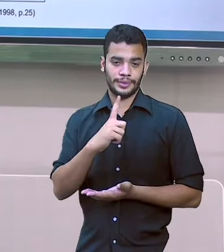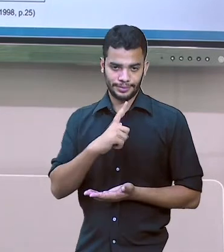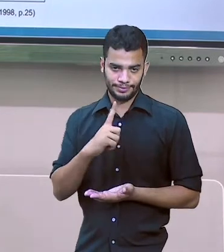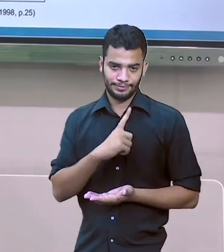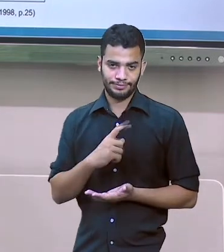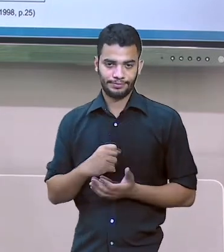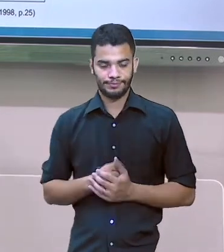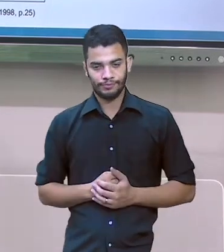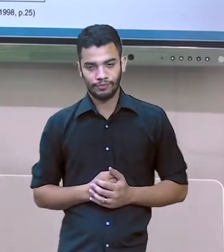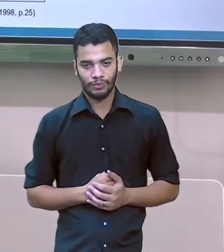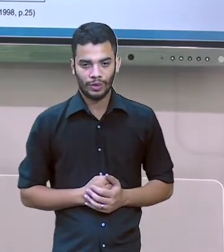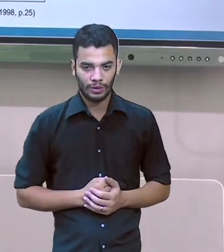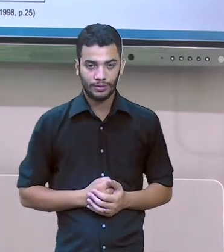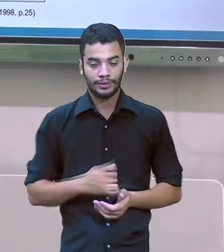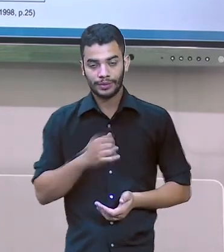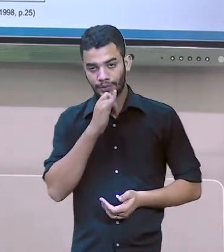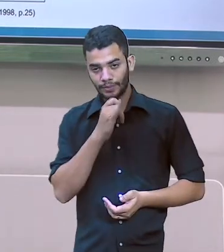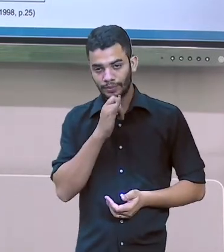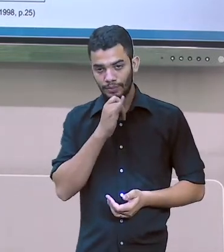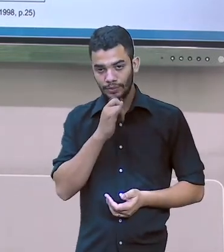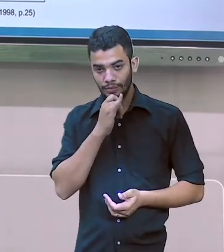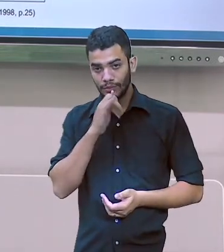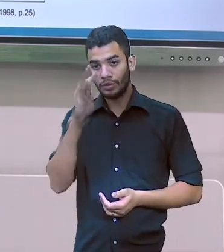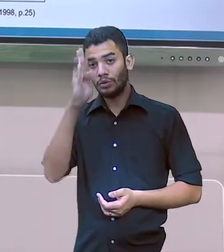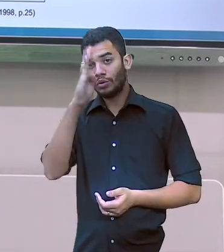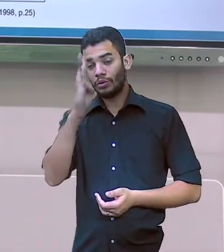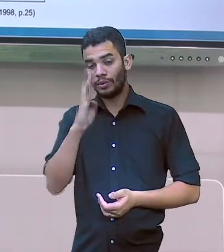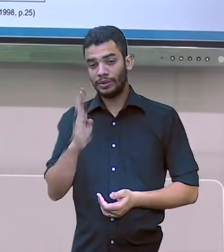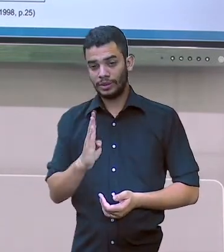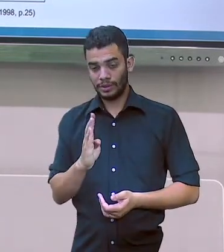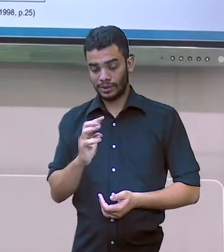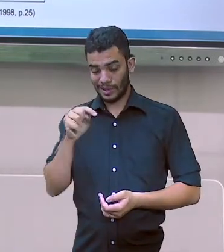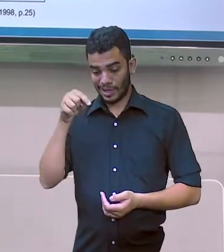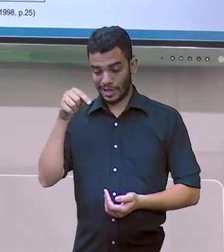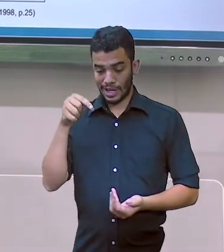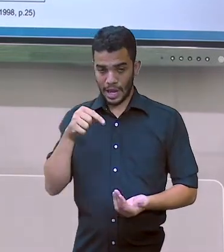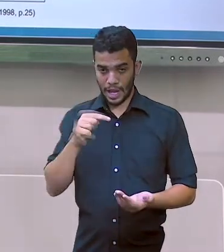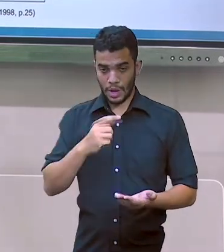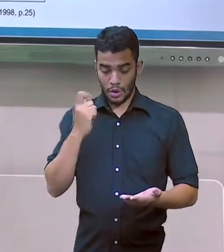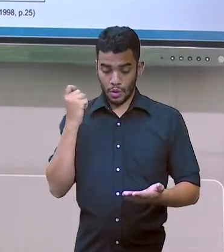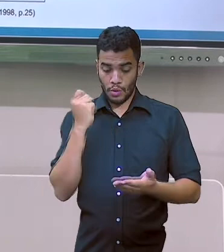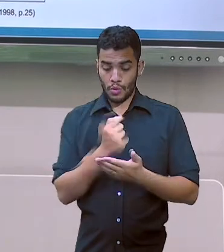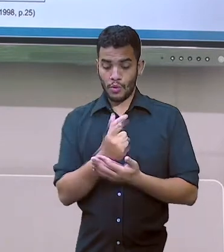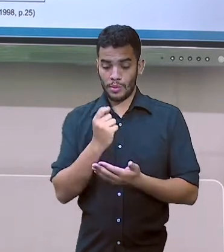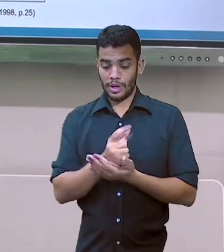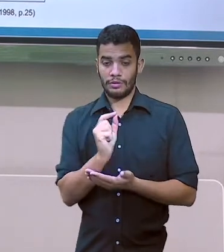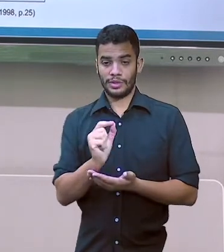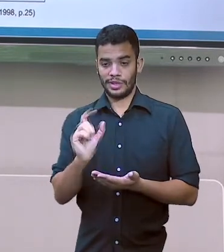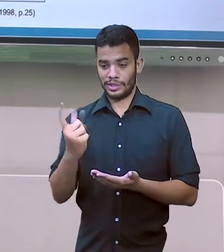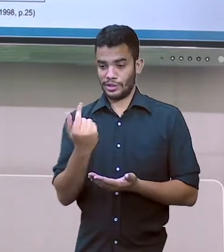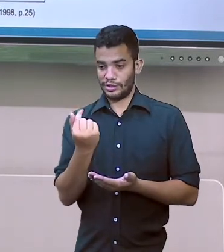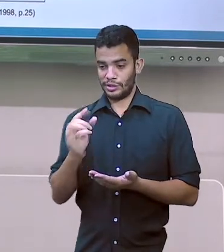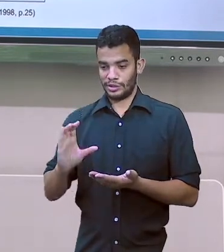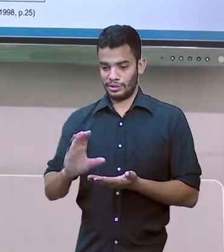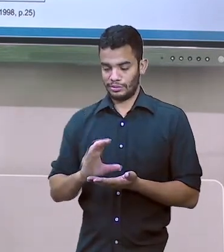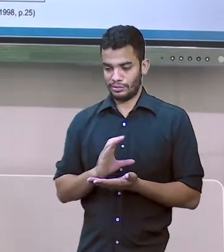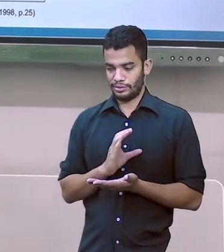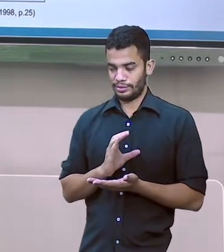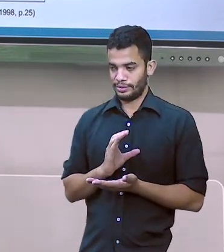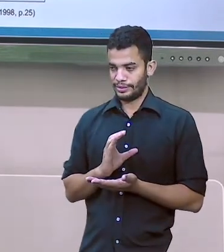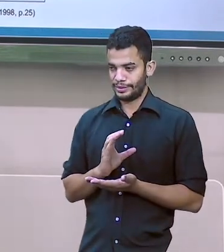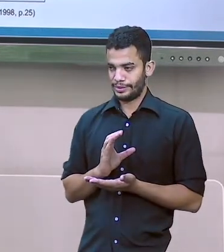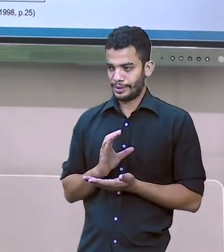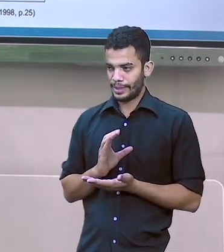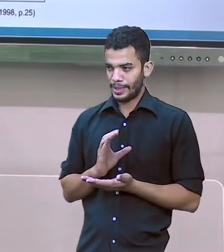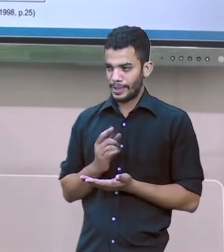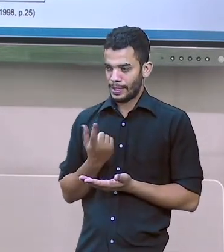industrializados, o brasileiro comprava com o dinheiro que ele ganhava na produção e exportação do